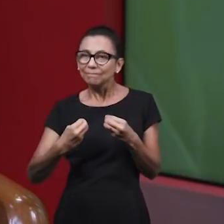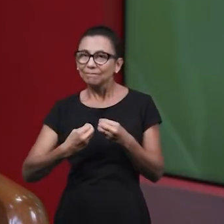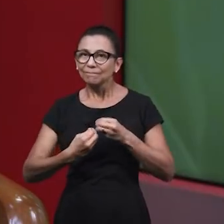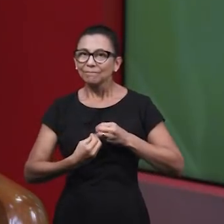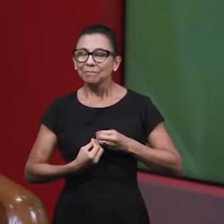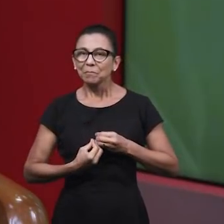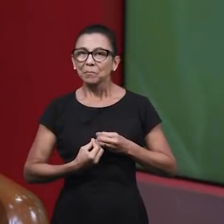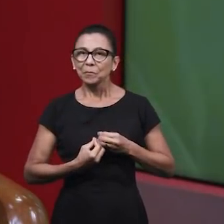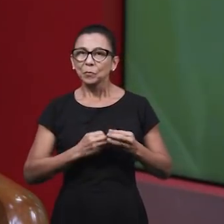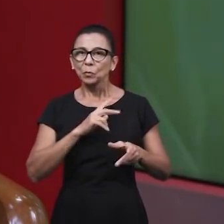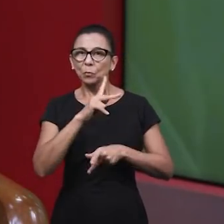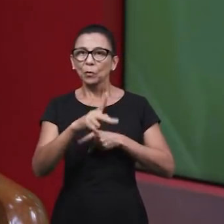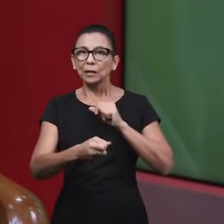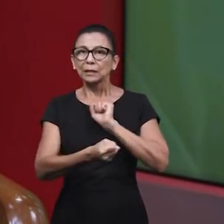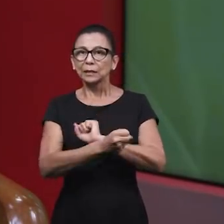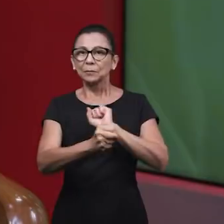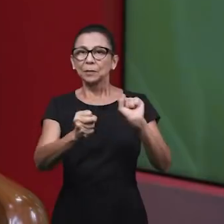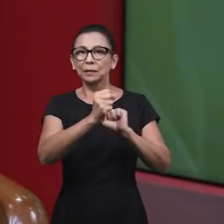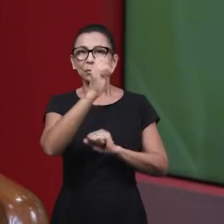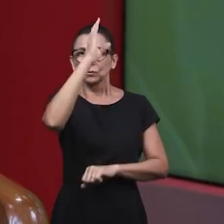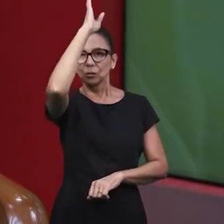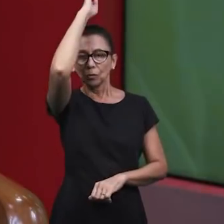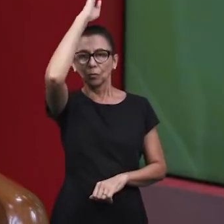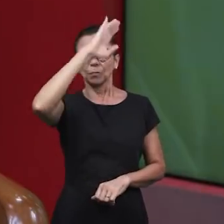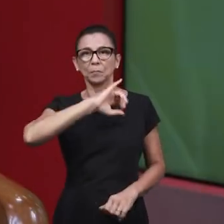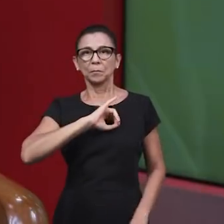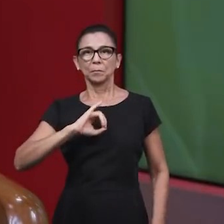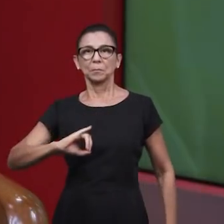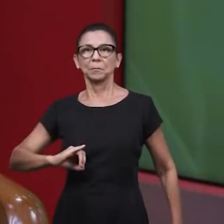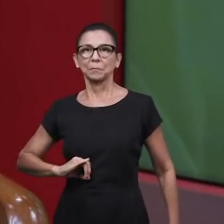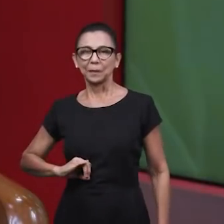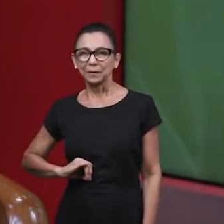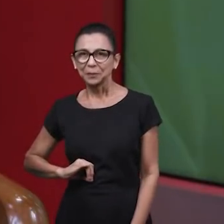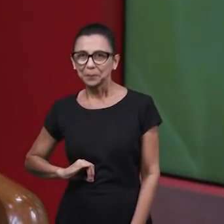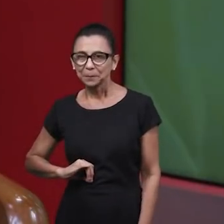Jesus, porém, ele veio ao mundo como homem,